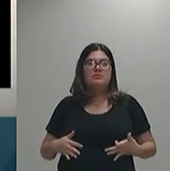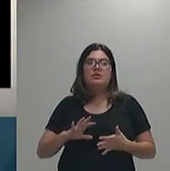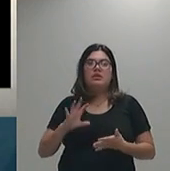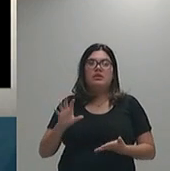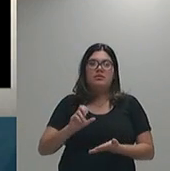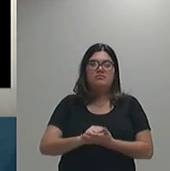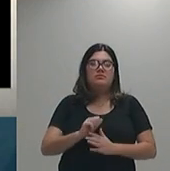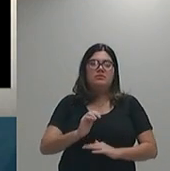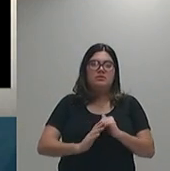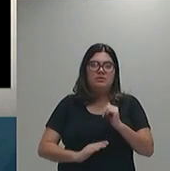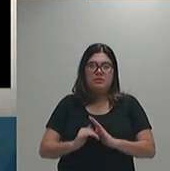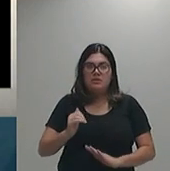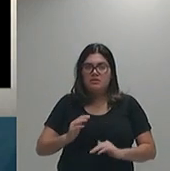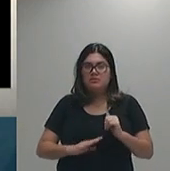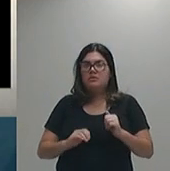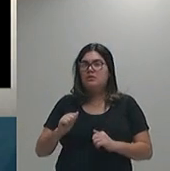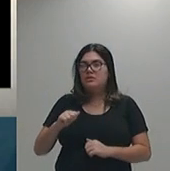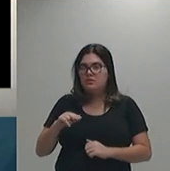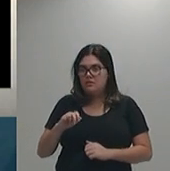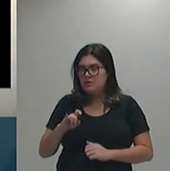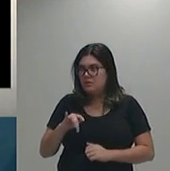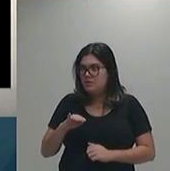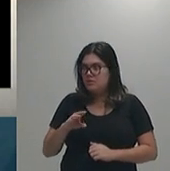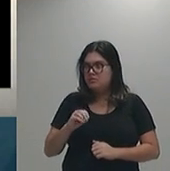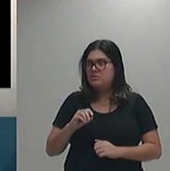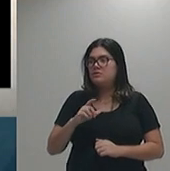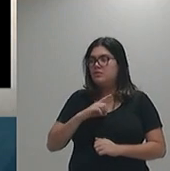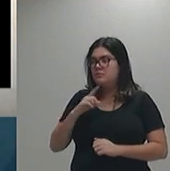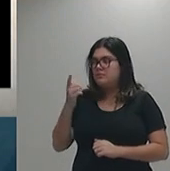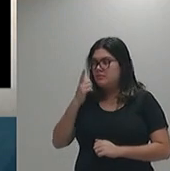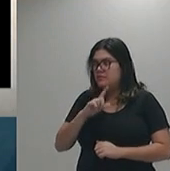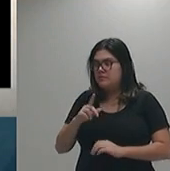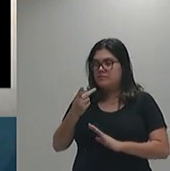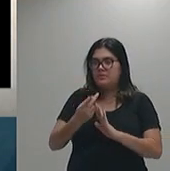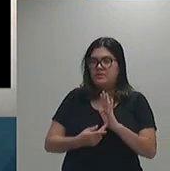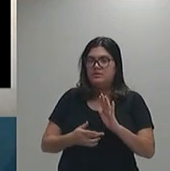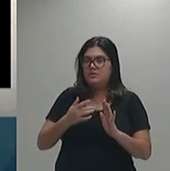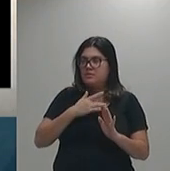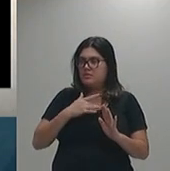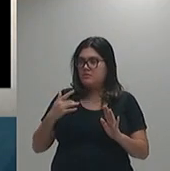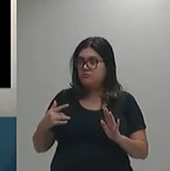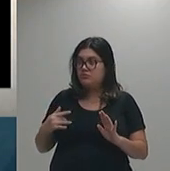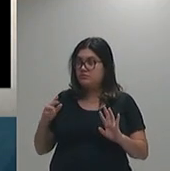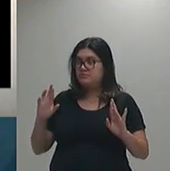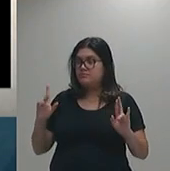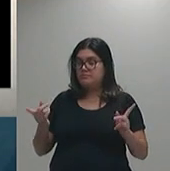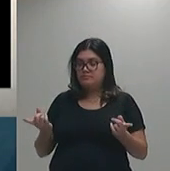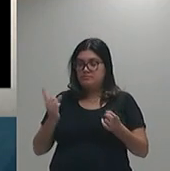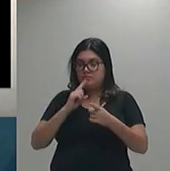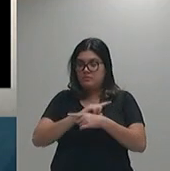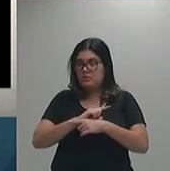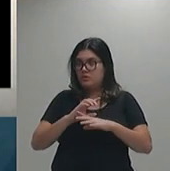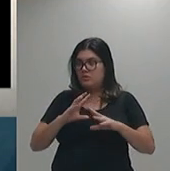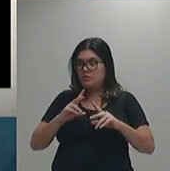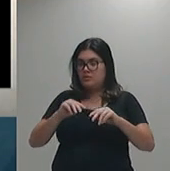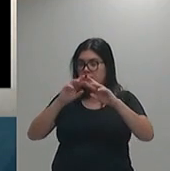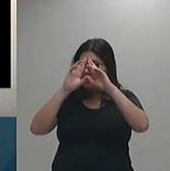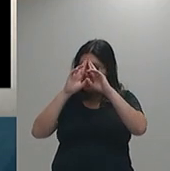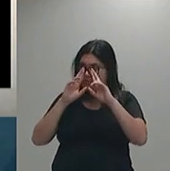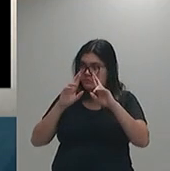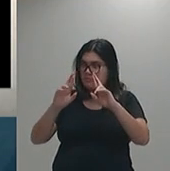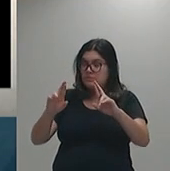analogicamente da lei de plano de saúde pelo contrário aplicar esses dispositivos com todas as velhas implica